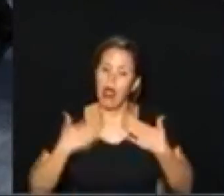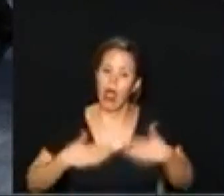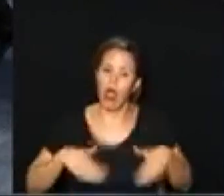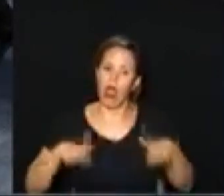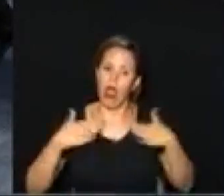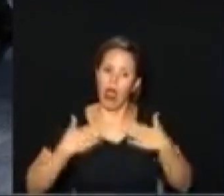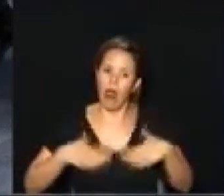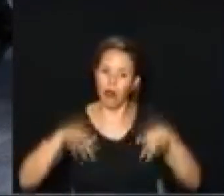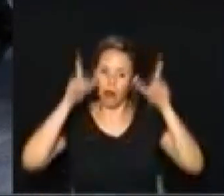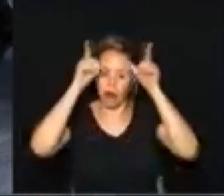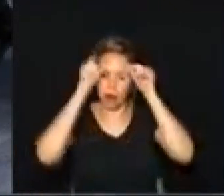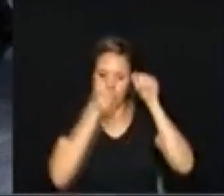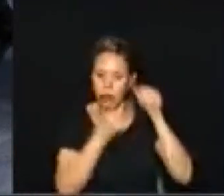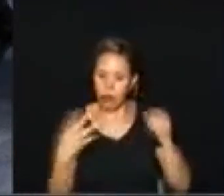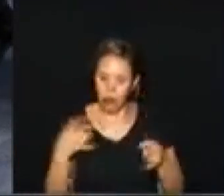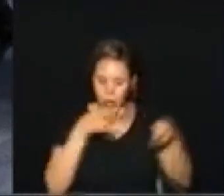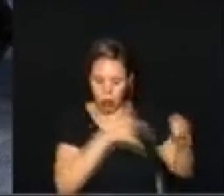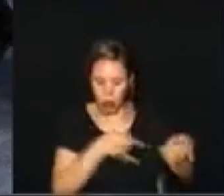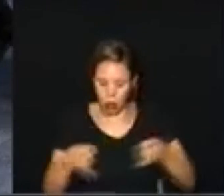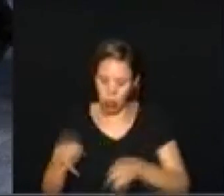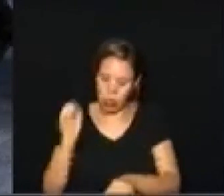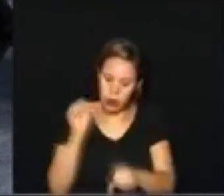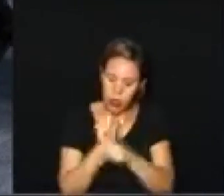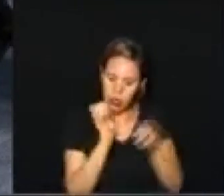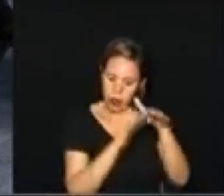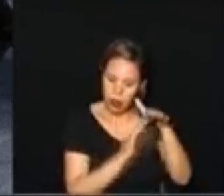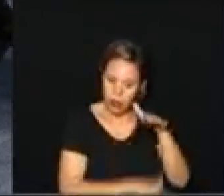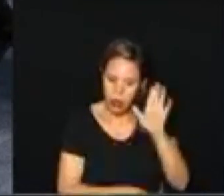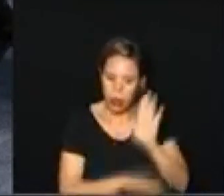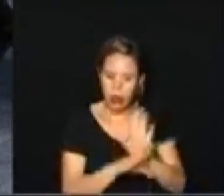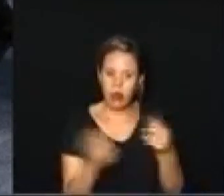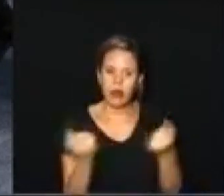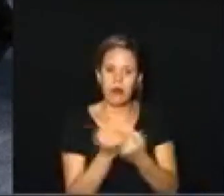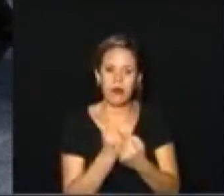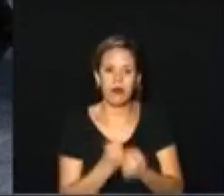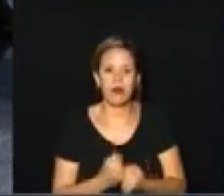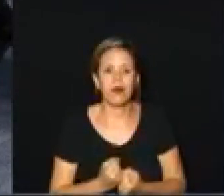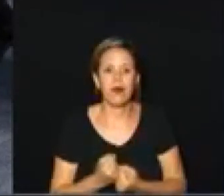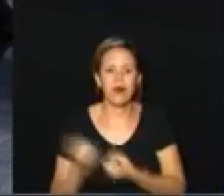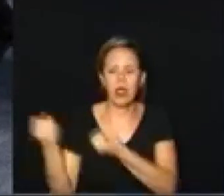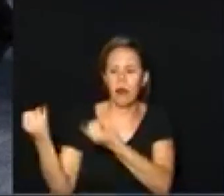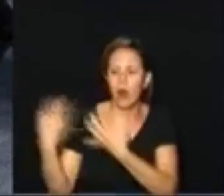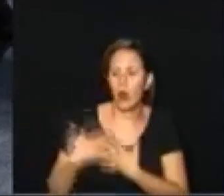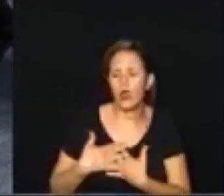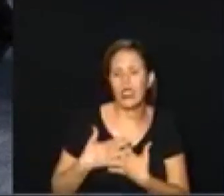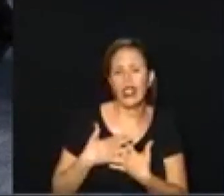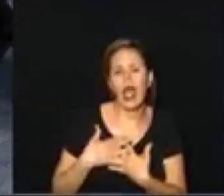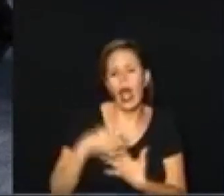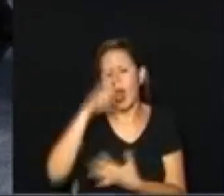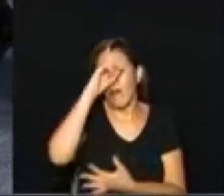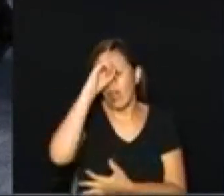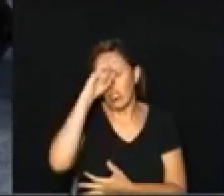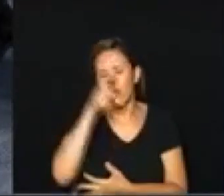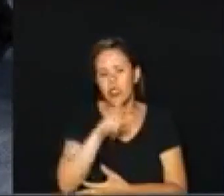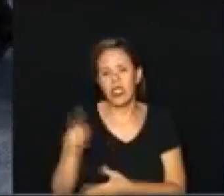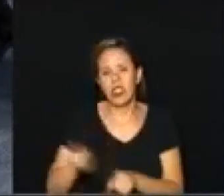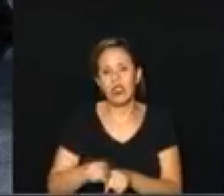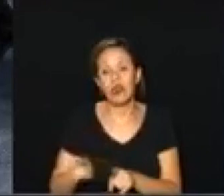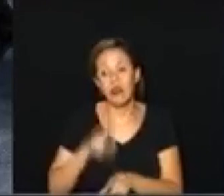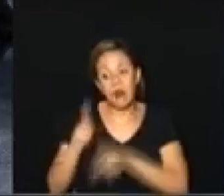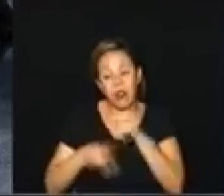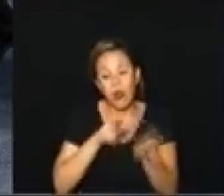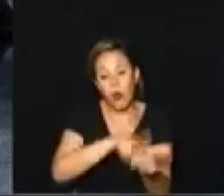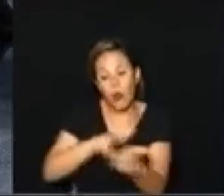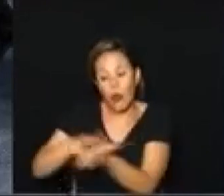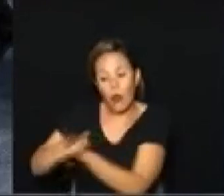tranquilidade em leitos de retaguarda. O Marcos me contava que os pacientes que estão indo para essa unidade já são